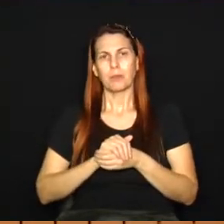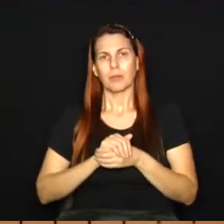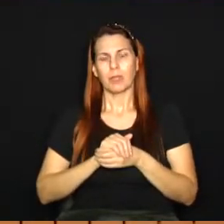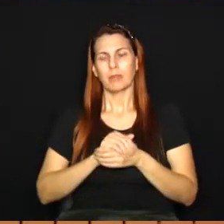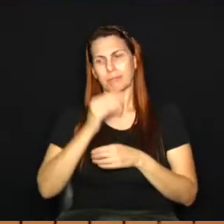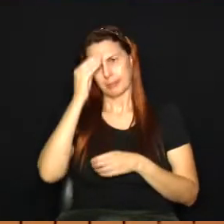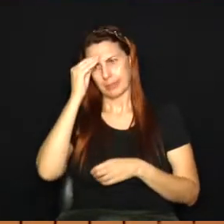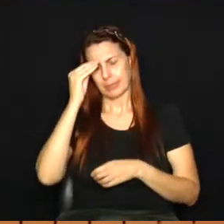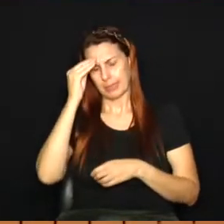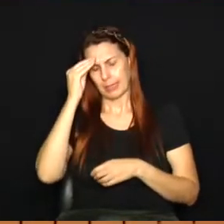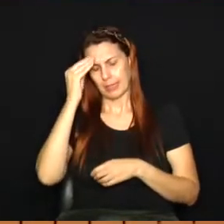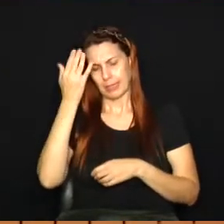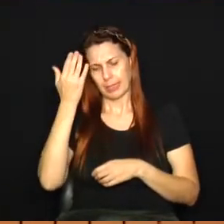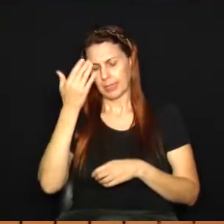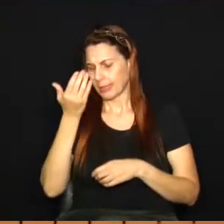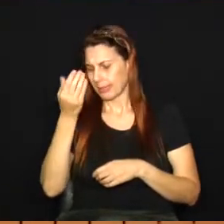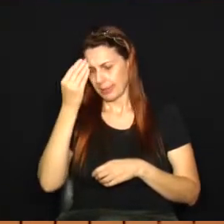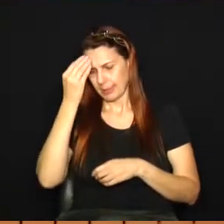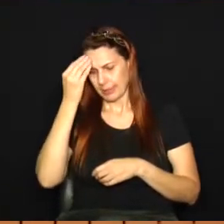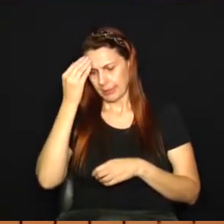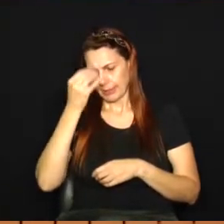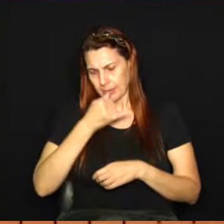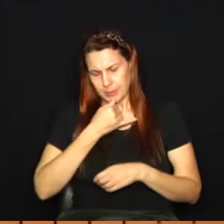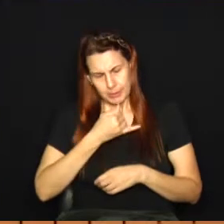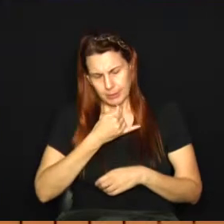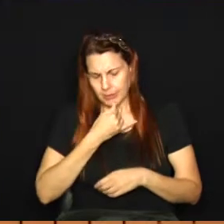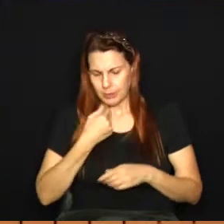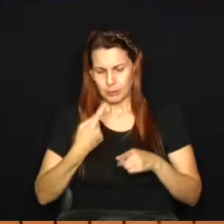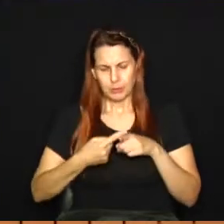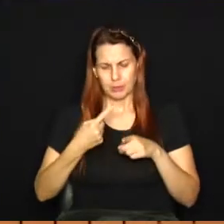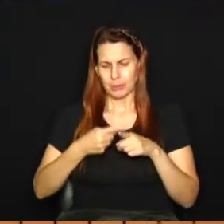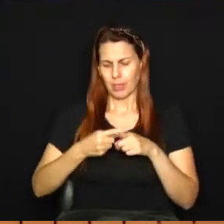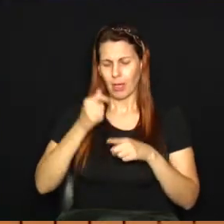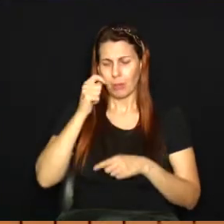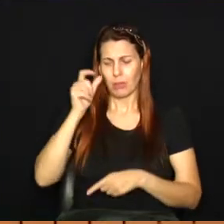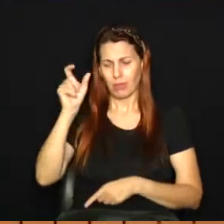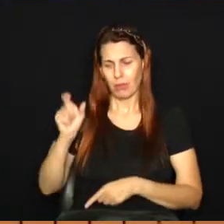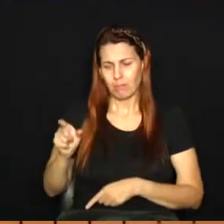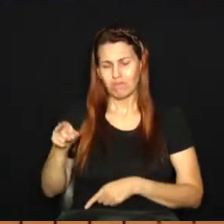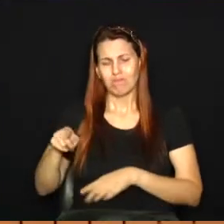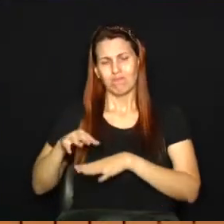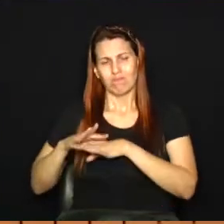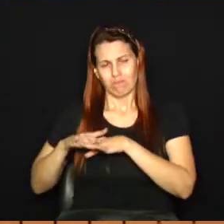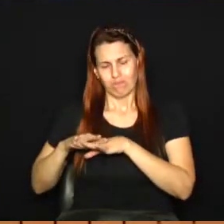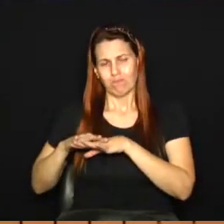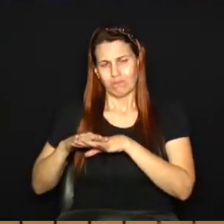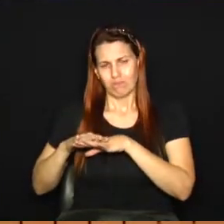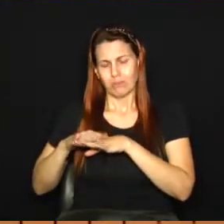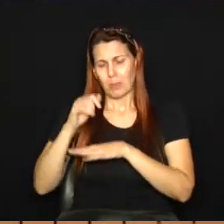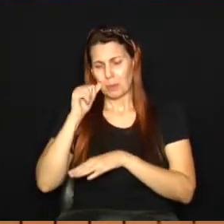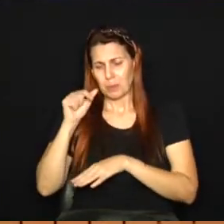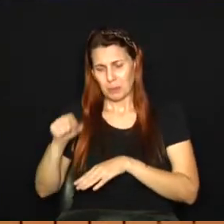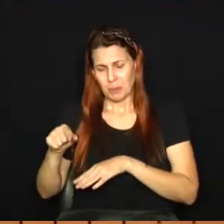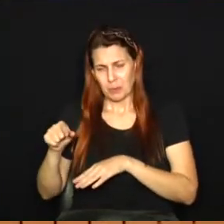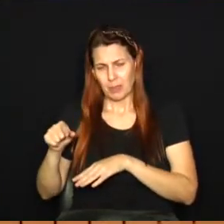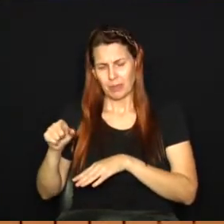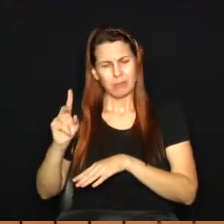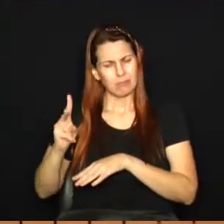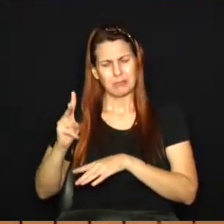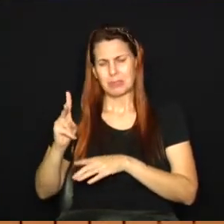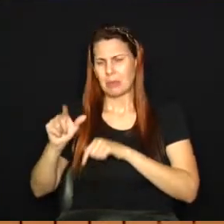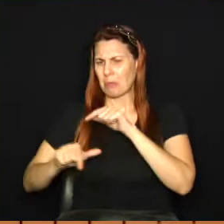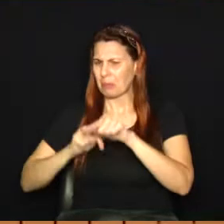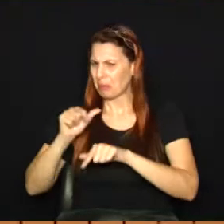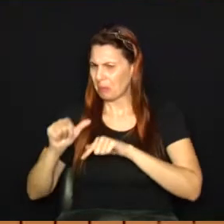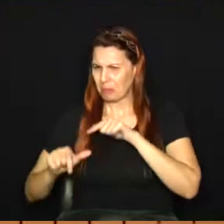muito grande esta mulher se encontrar hoje nesse estado, né? Uma mulher de muita produção,